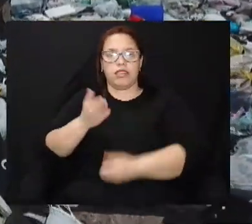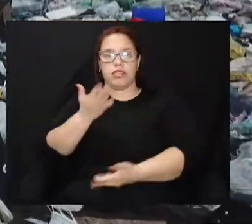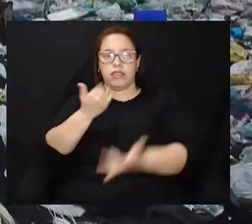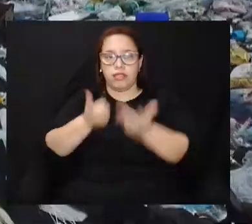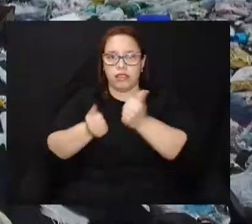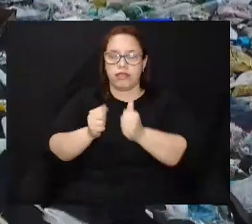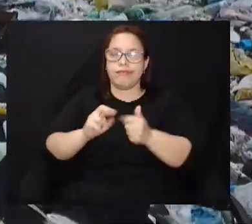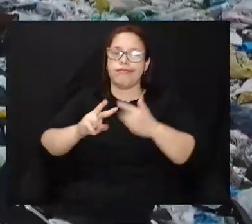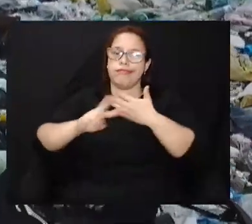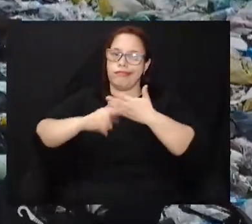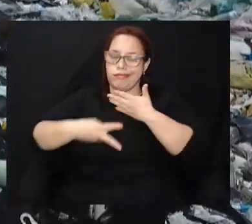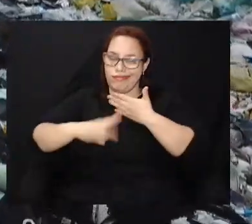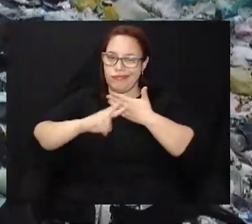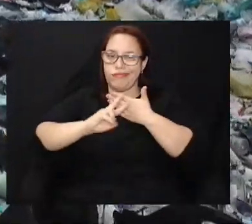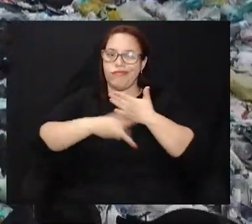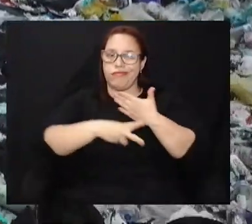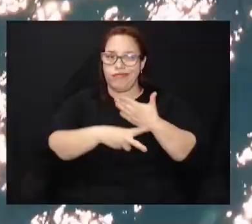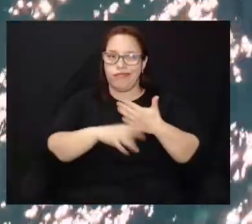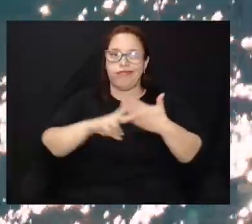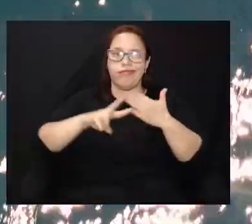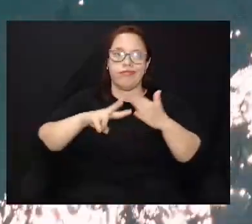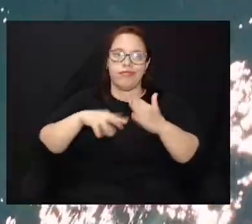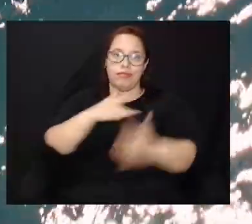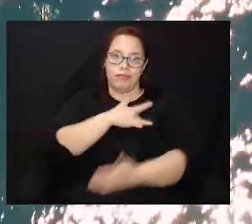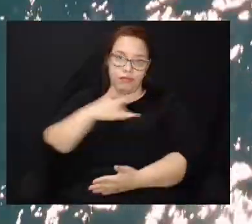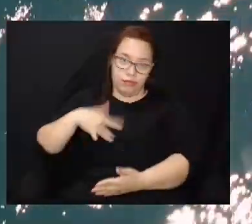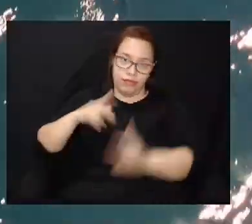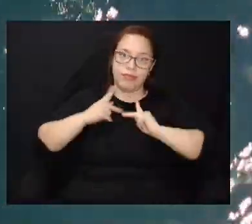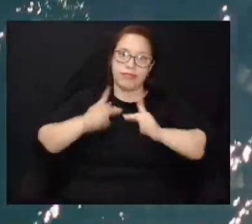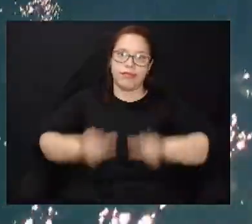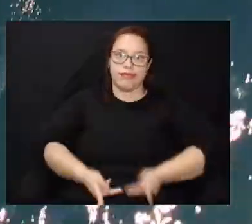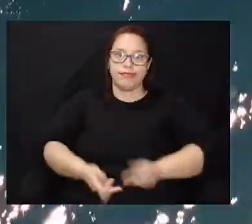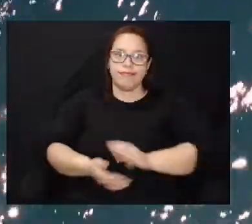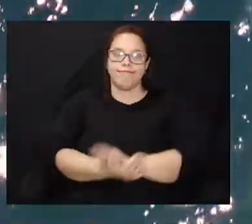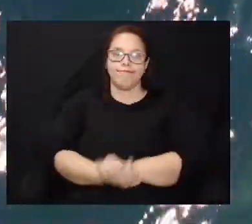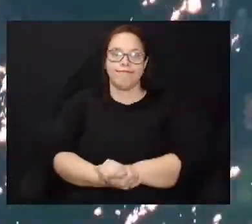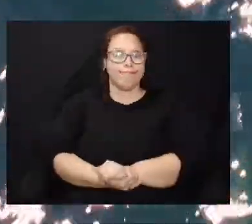consequentemente, afetar a saúde humana.